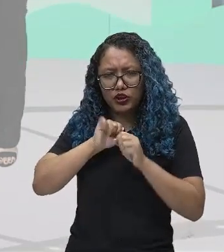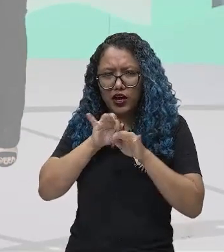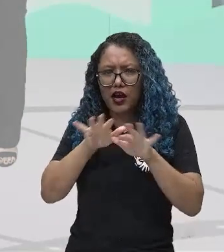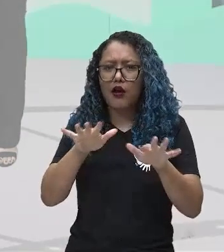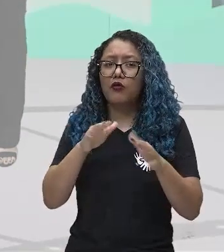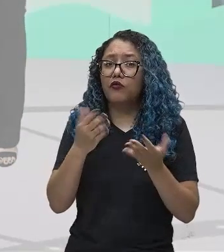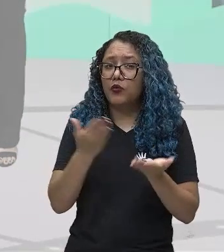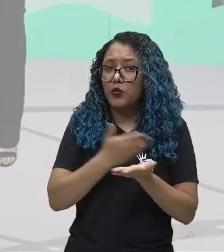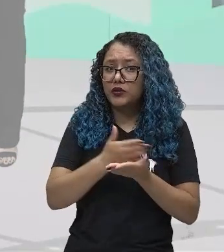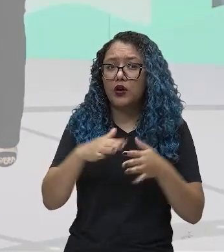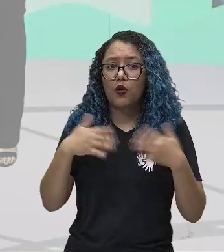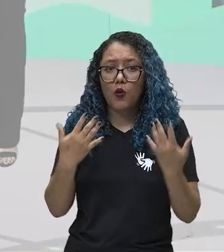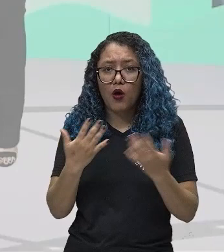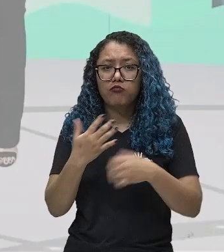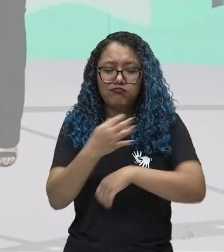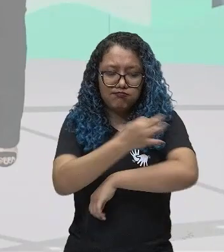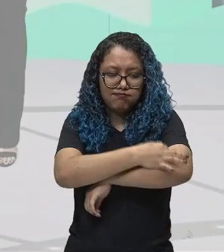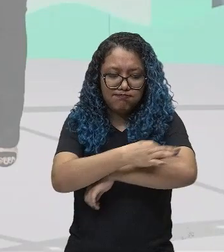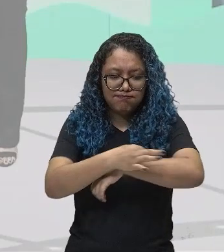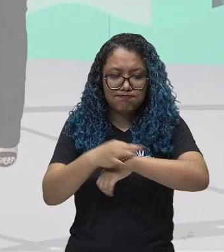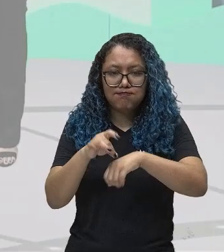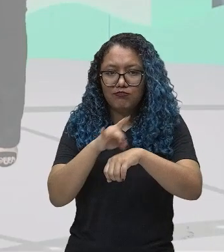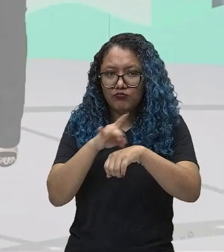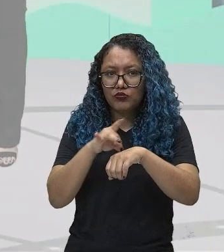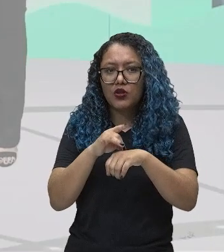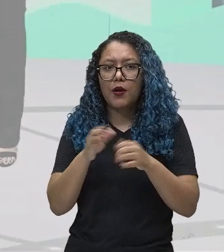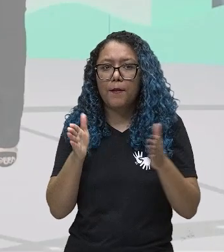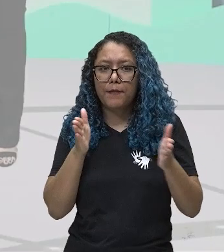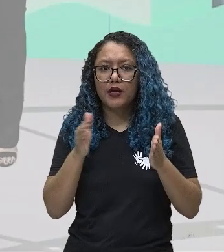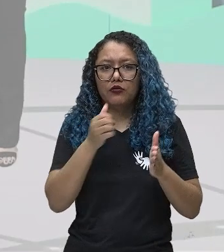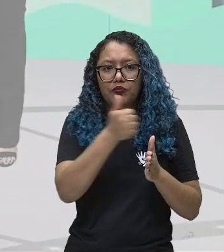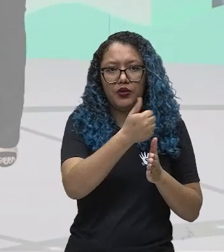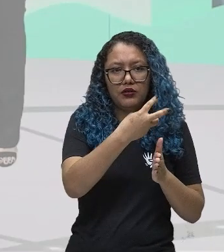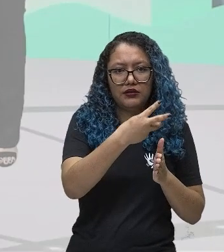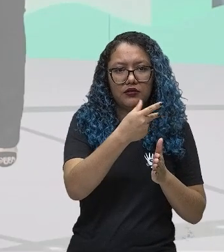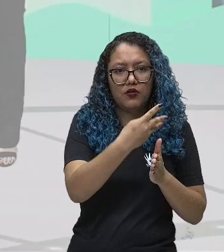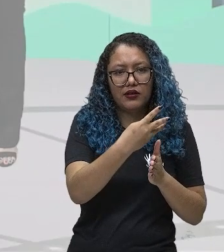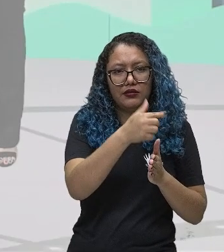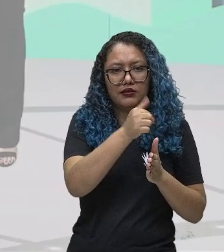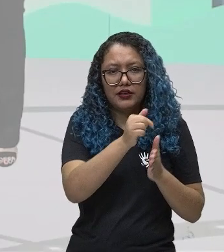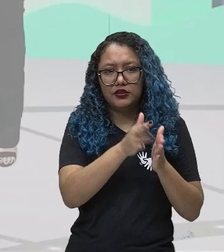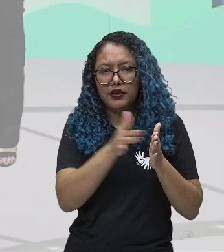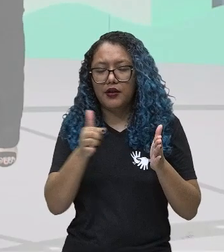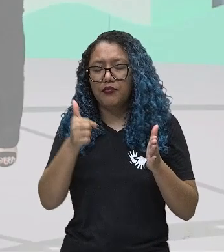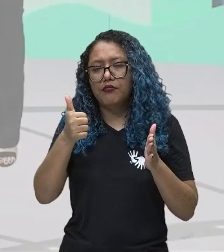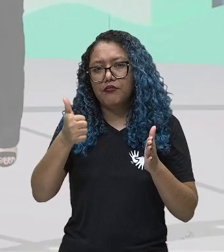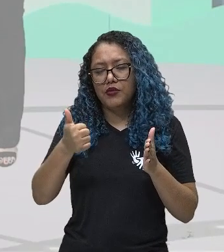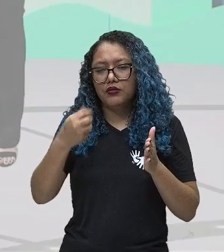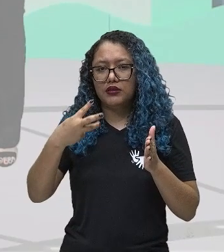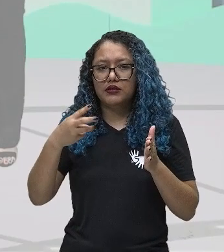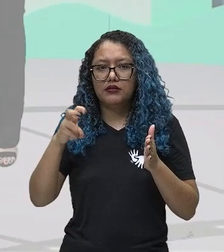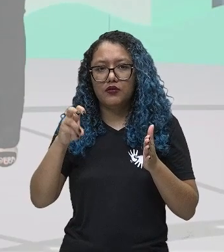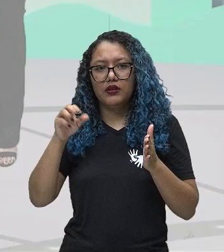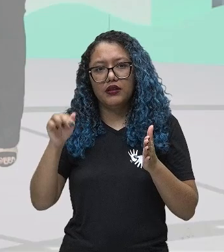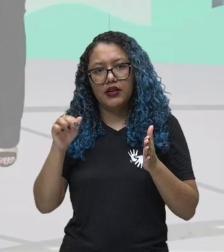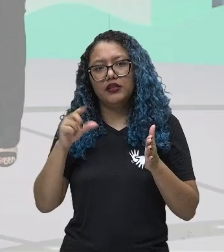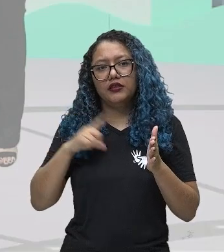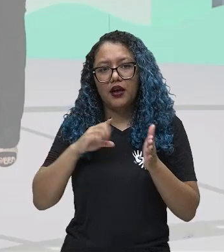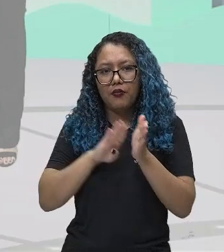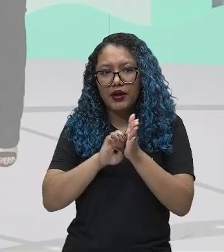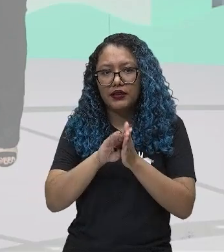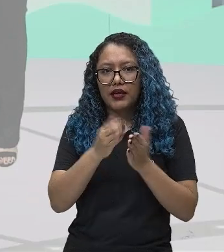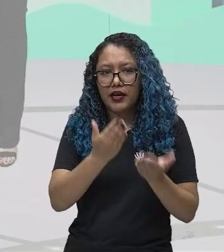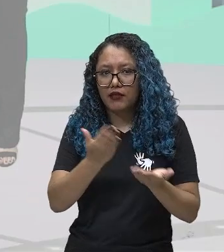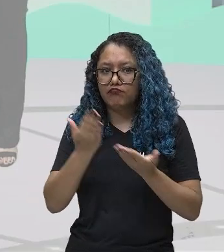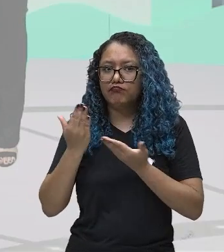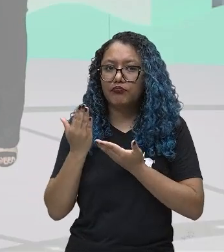peste negra, que ocorreu em 1347 a 1353, causada pela bactéria Yersinia